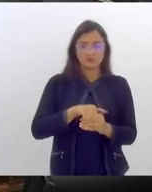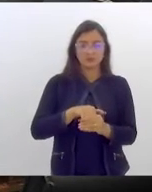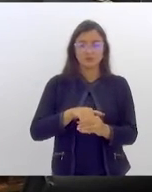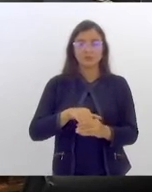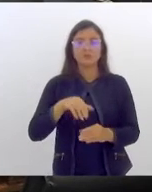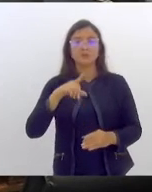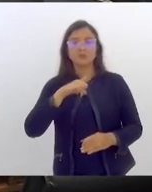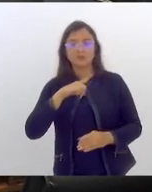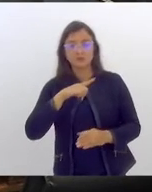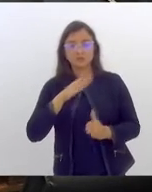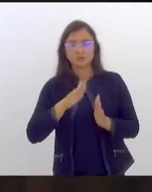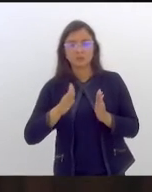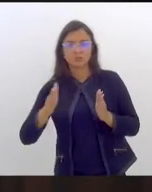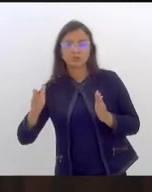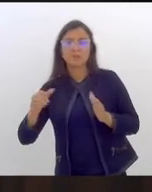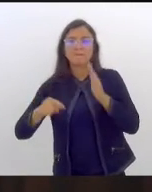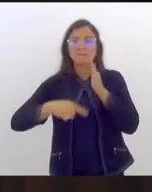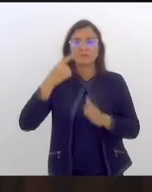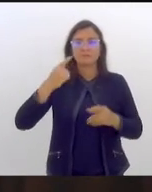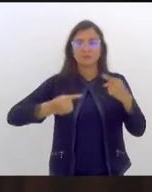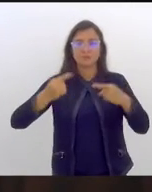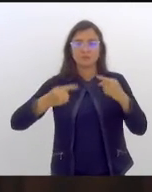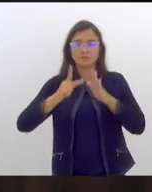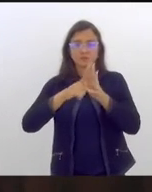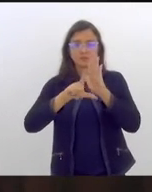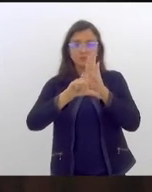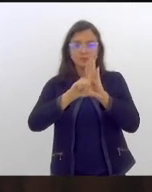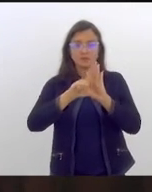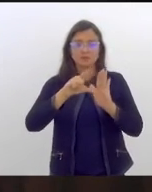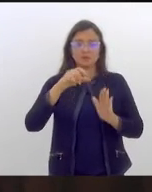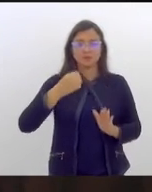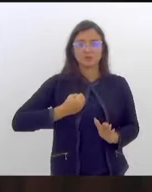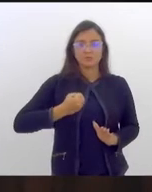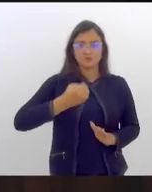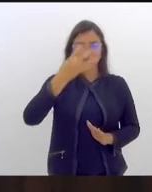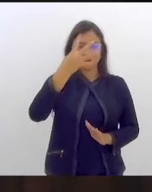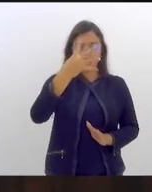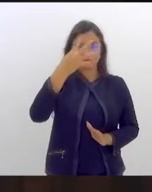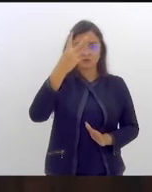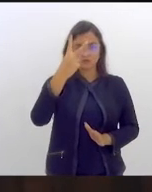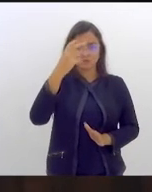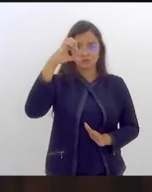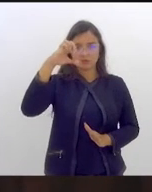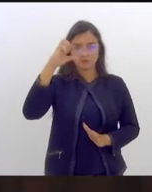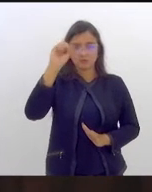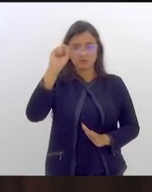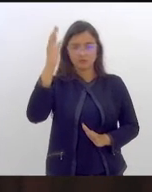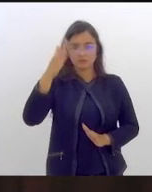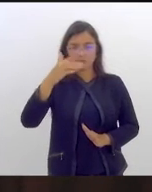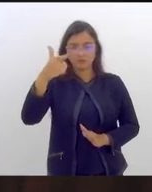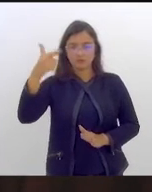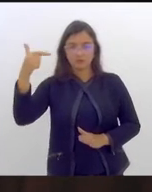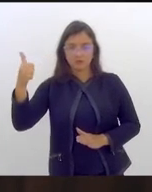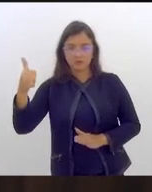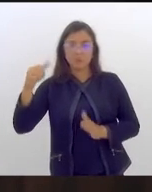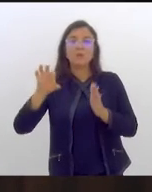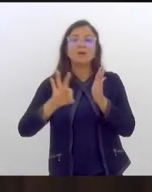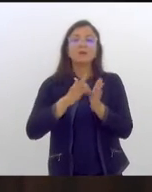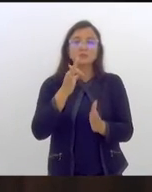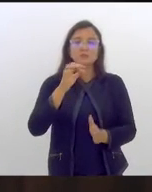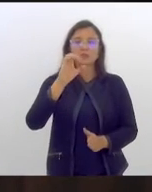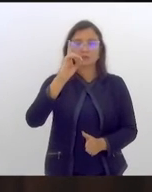tramitação ordinária e primeira discussão projeto de lei número 4298 e 21 da autoria Deputado Dionísio Lins